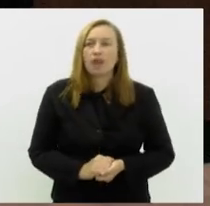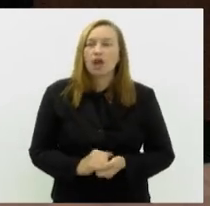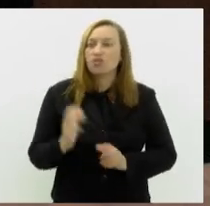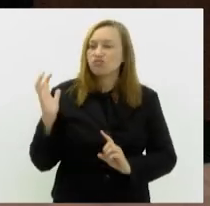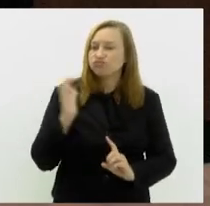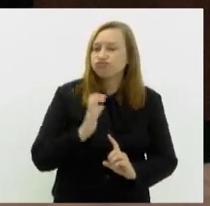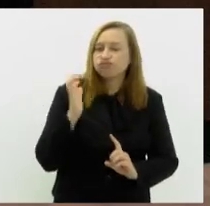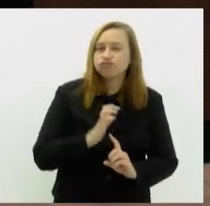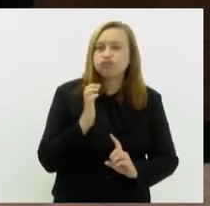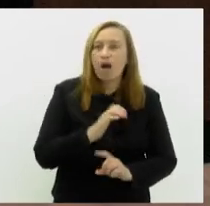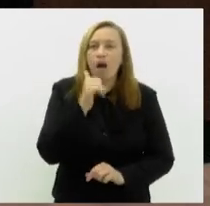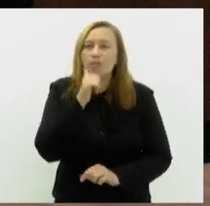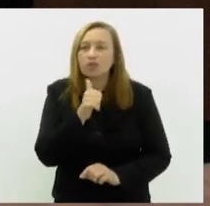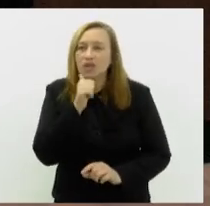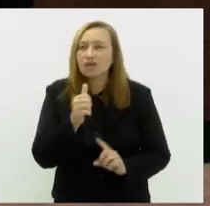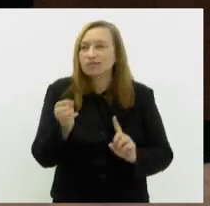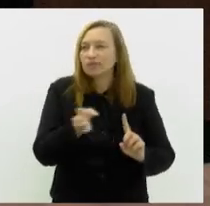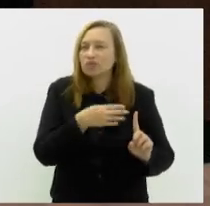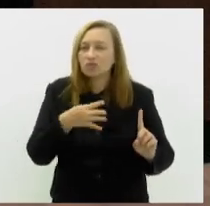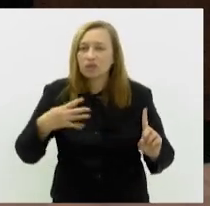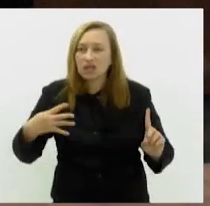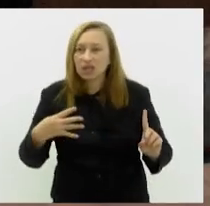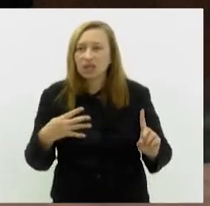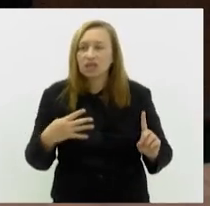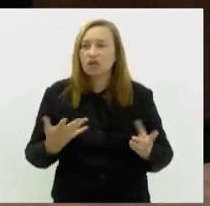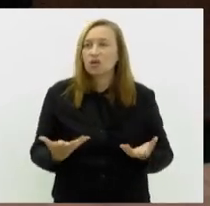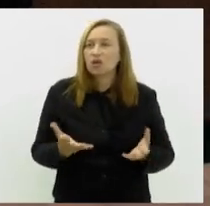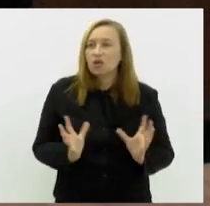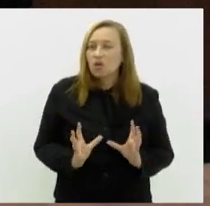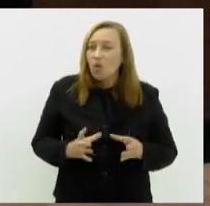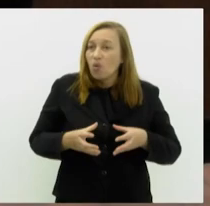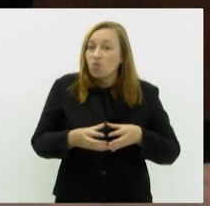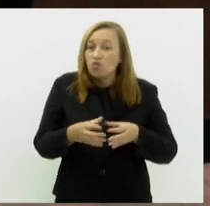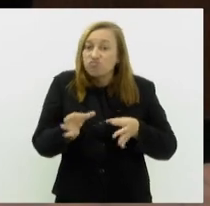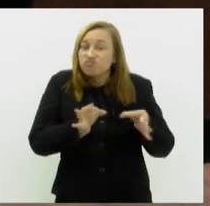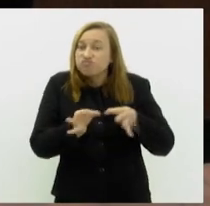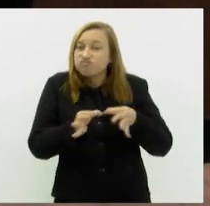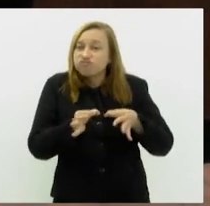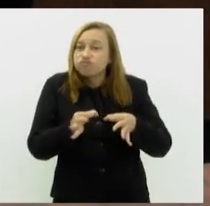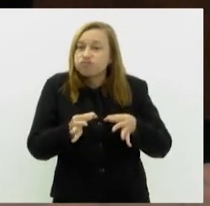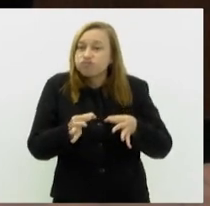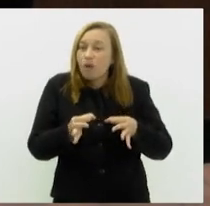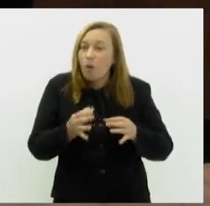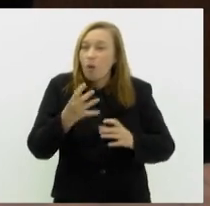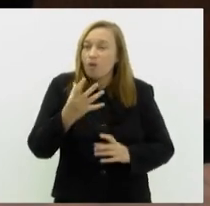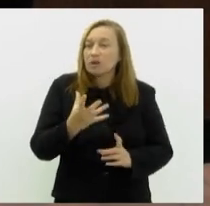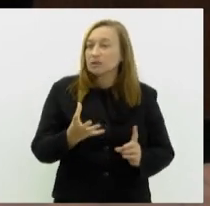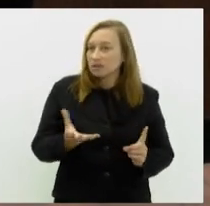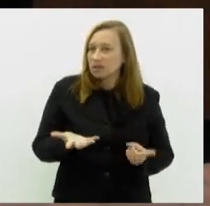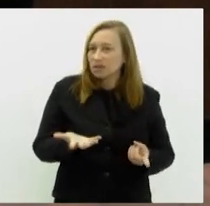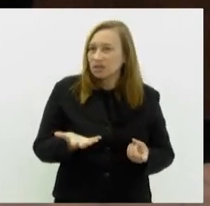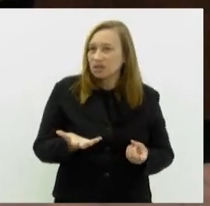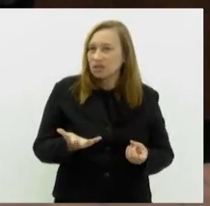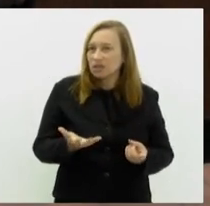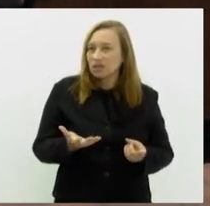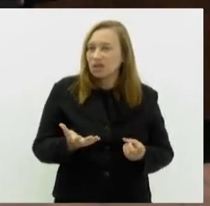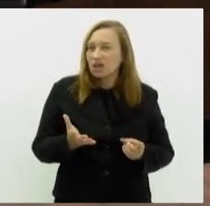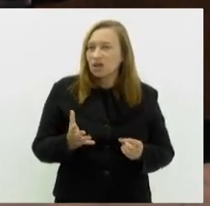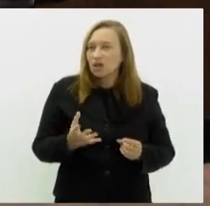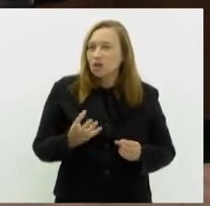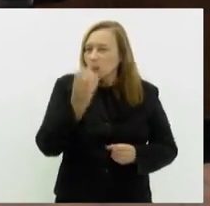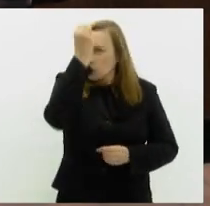as mulheres, os LGBTs, né, é uma organização profundamente terrorista, autoritária, e com ela nunca haverá